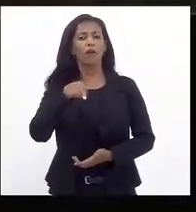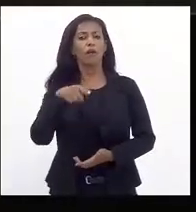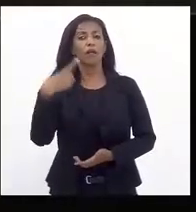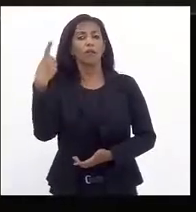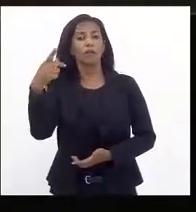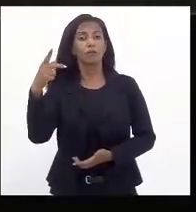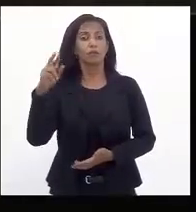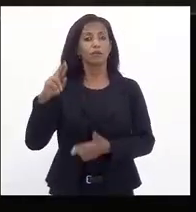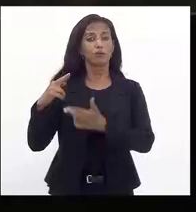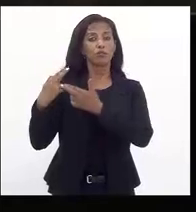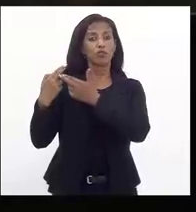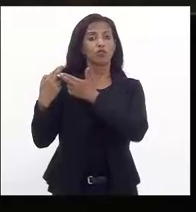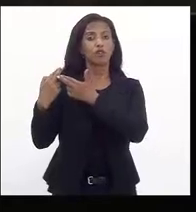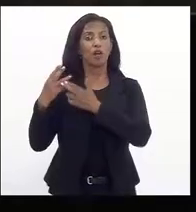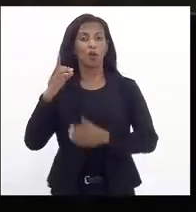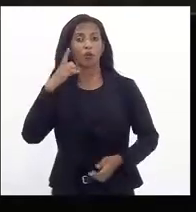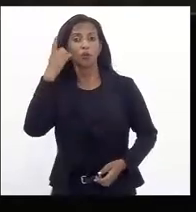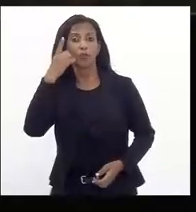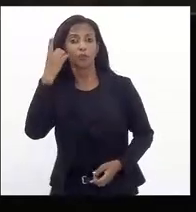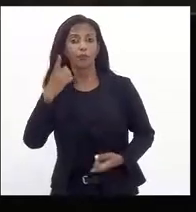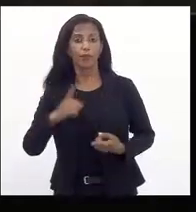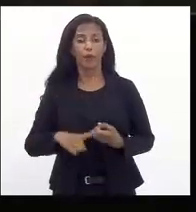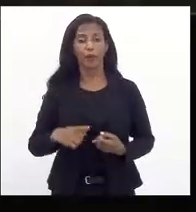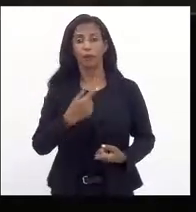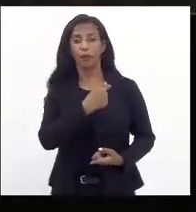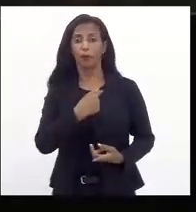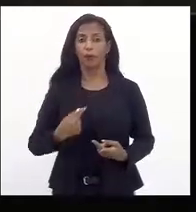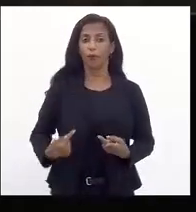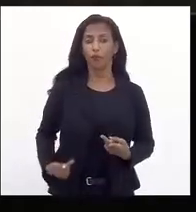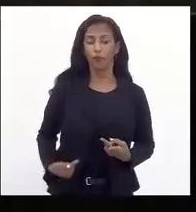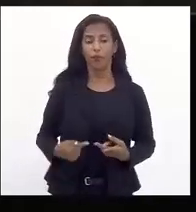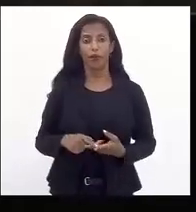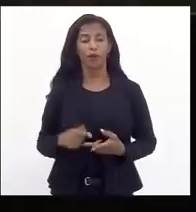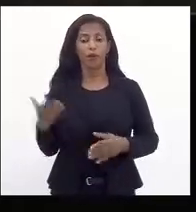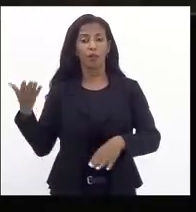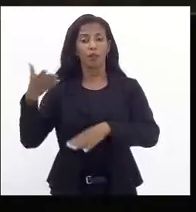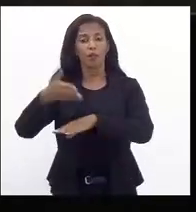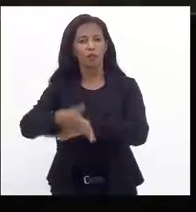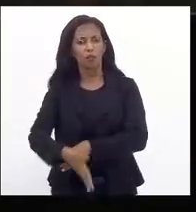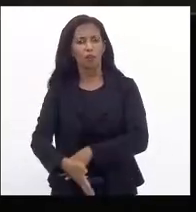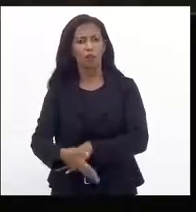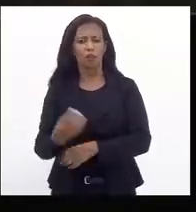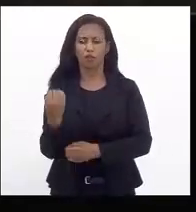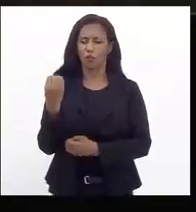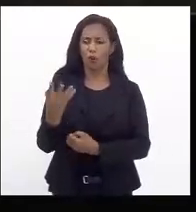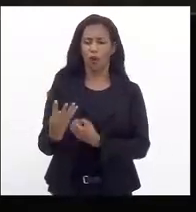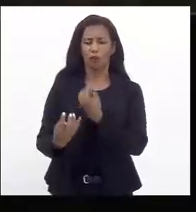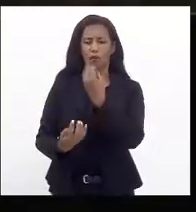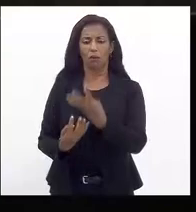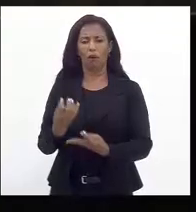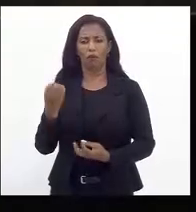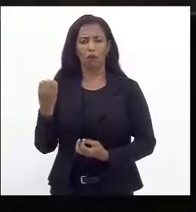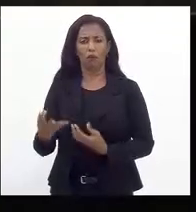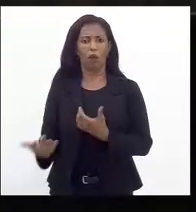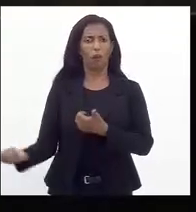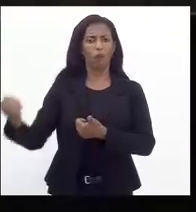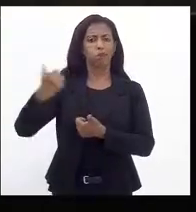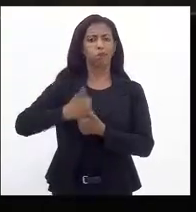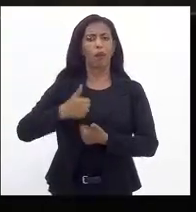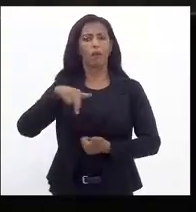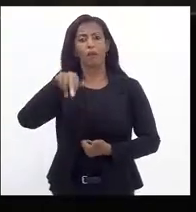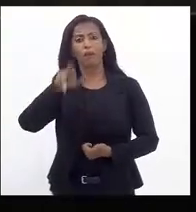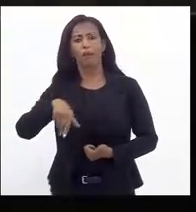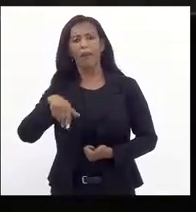seu patrão é o deputado é o governo que entra de quatro em quatro anos quem eu